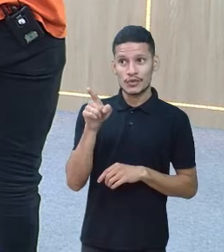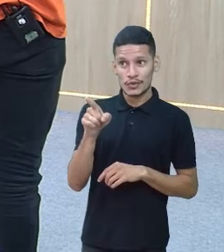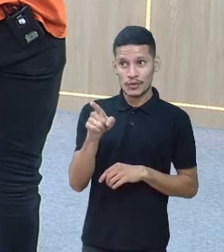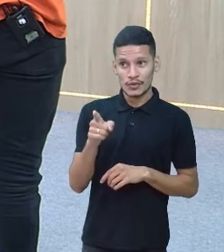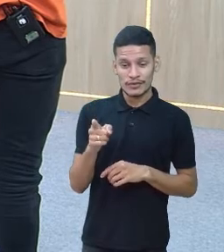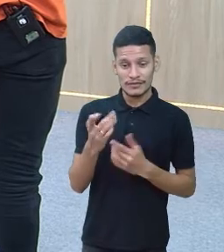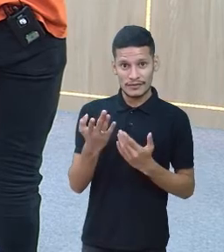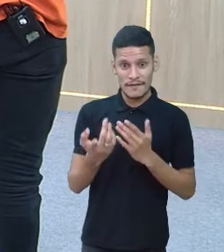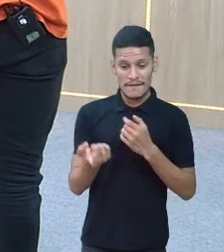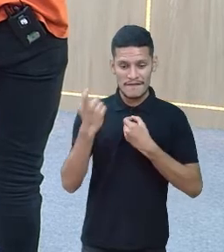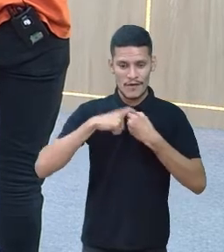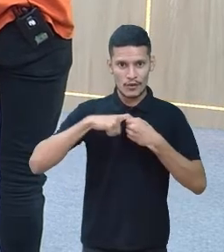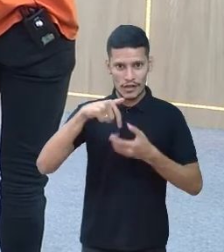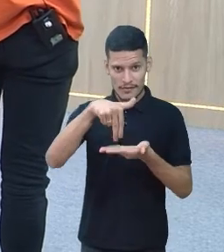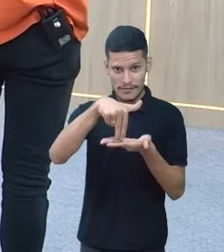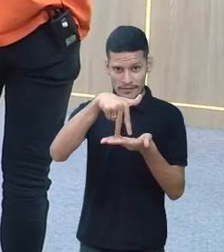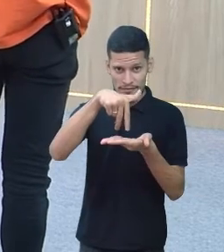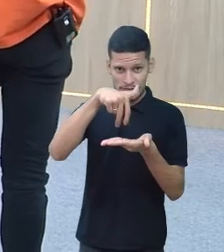dá meia volta.